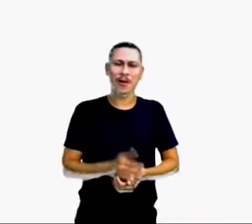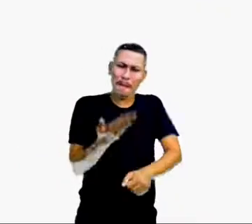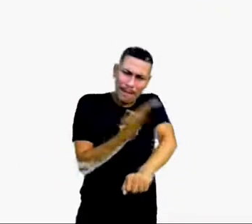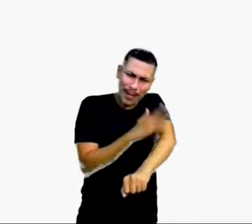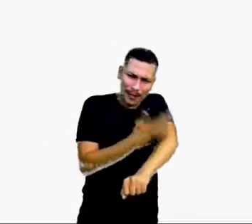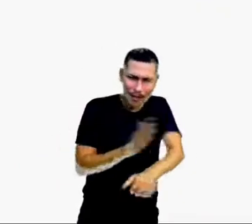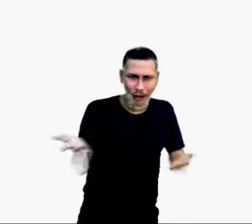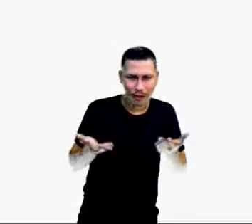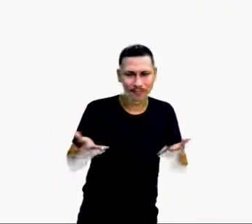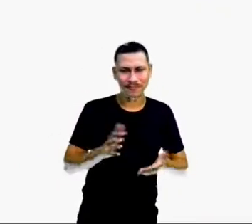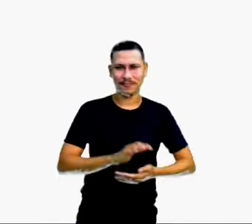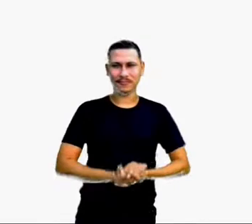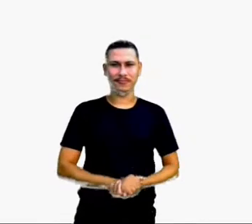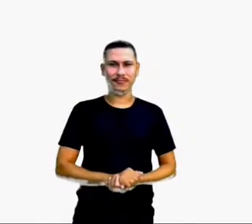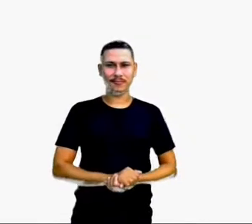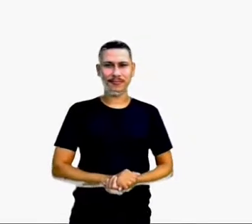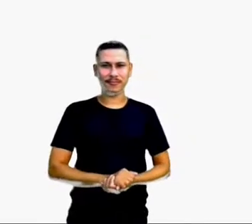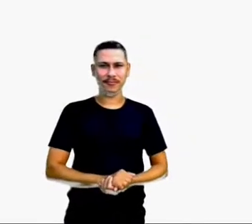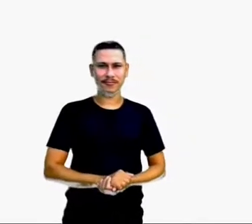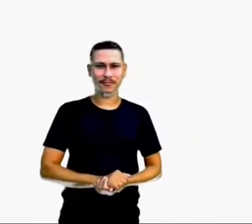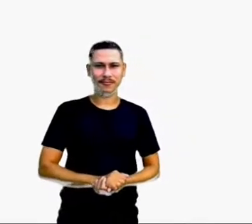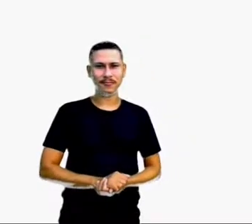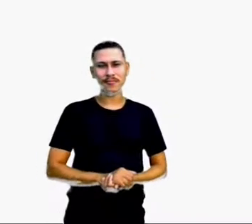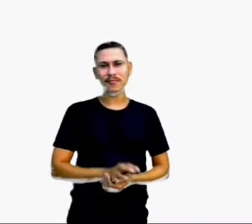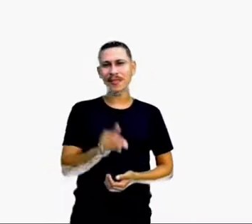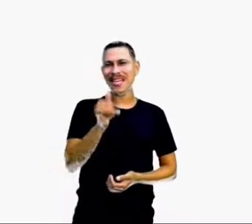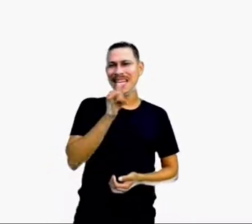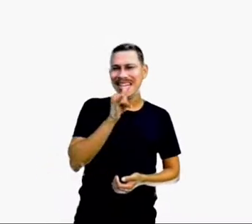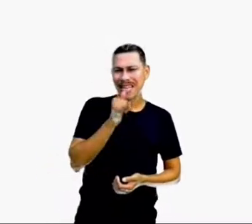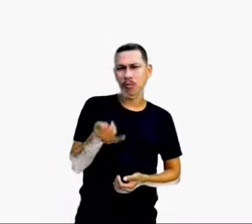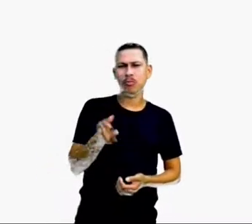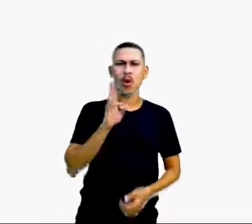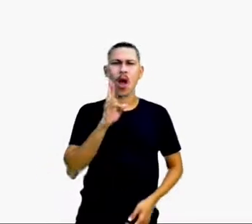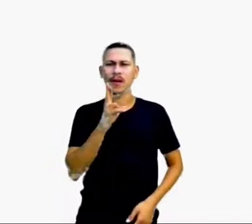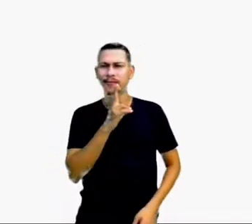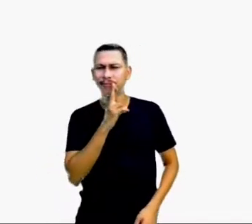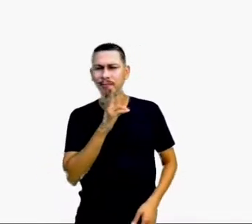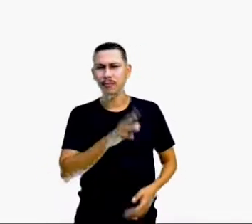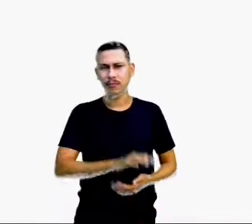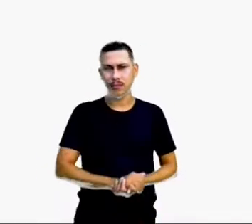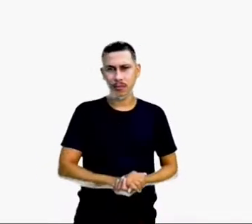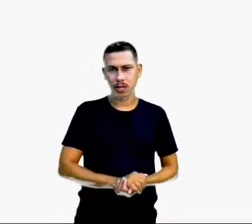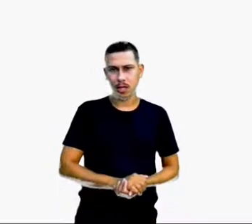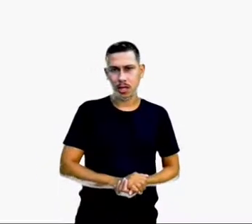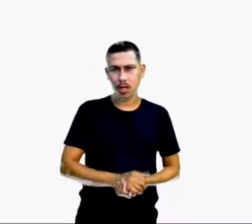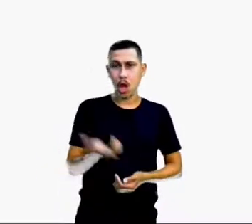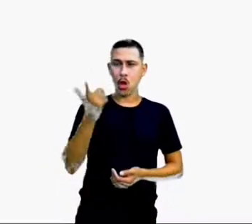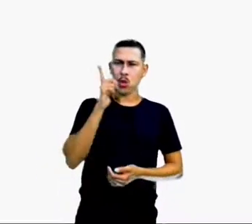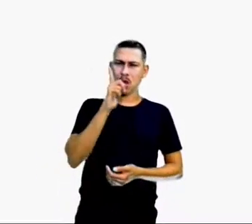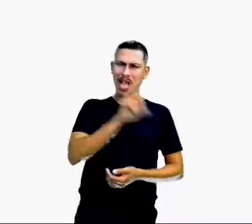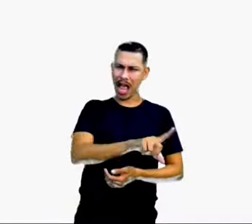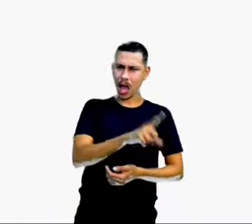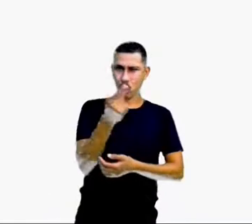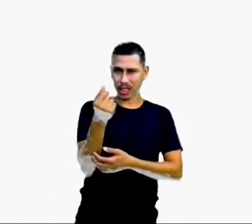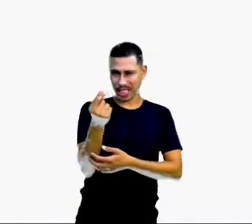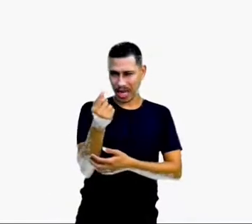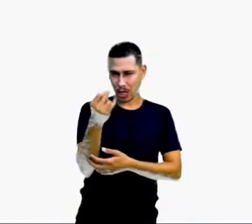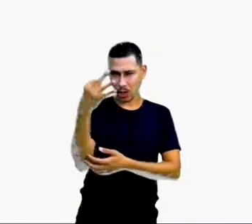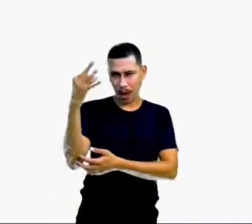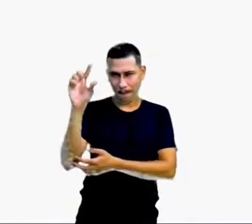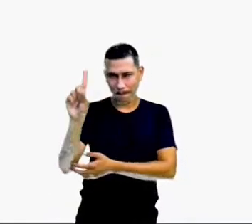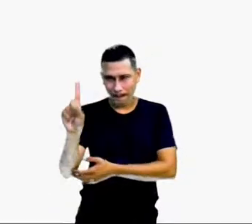um pouco. Agora vamos ter um exemplo aqui de um restaurante. Uma gratificação de 3 mil